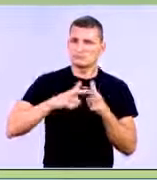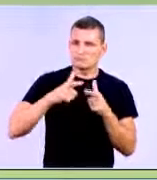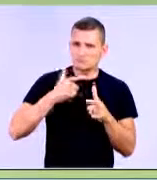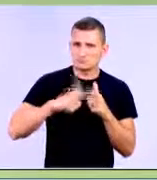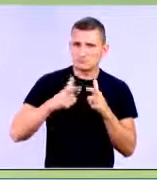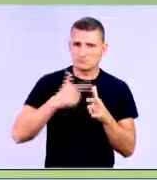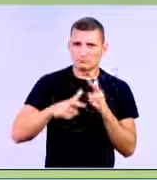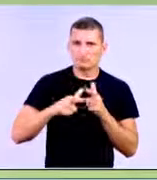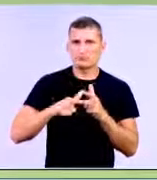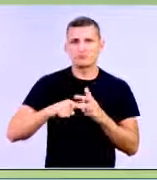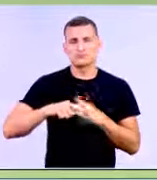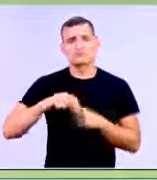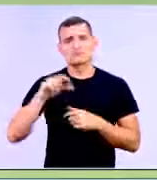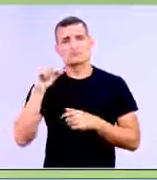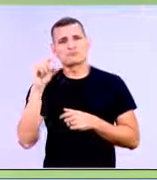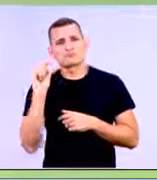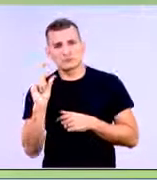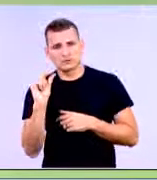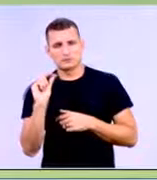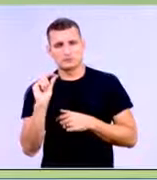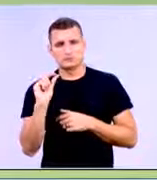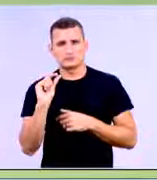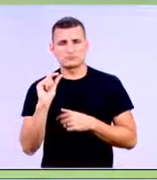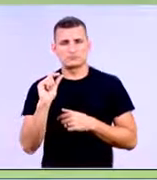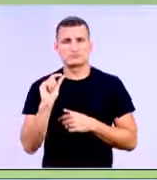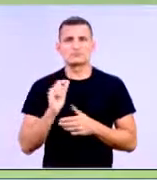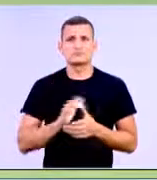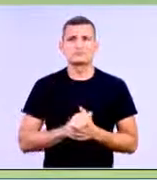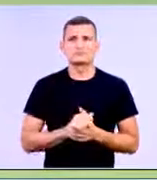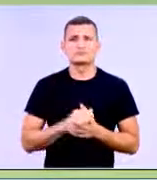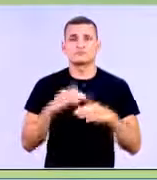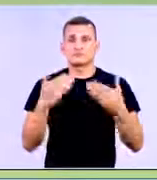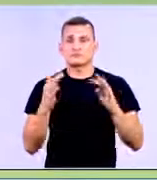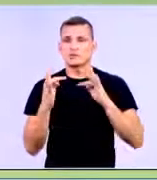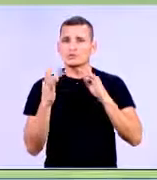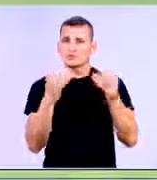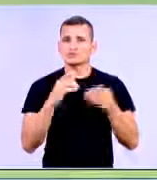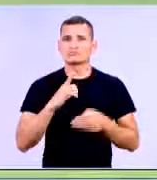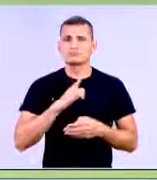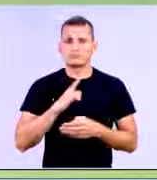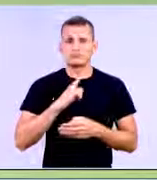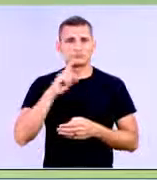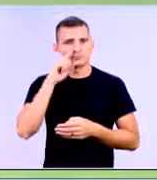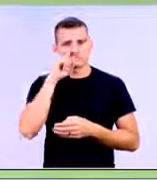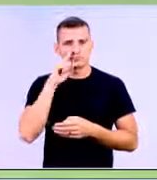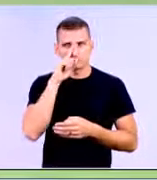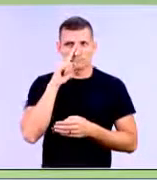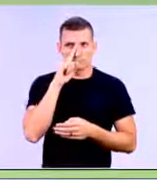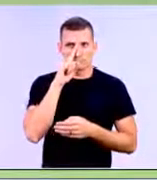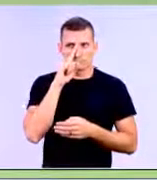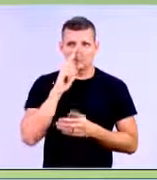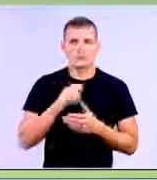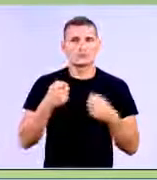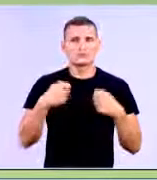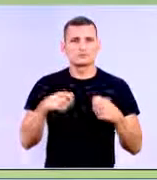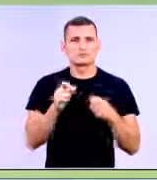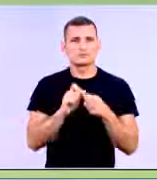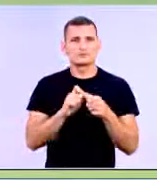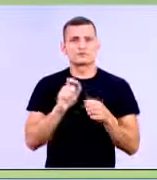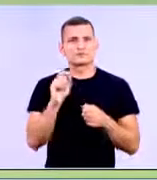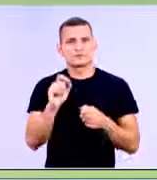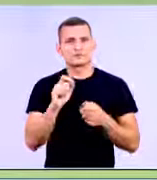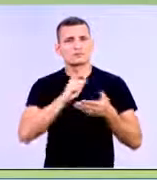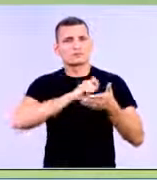ou pequeno aos negócios. Então, todos corremos riscos. É necessário fazer, então, o levantamento